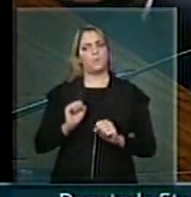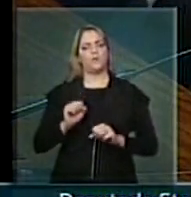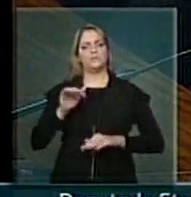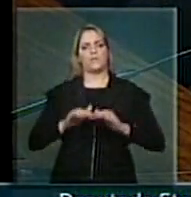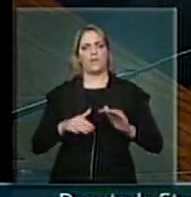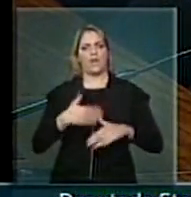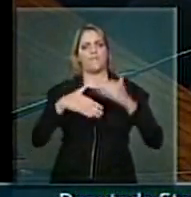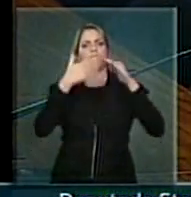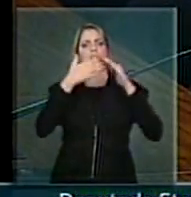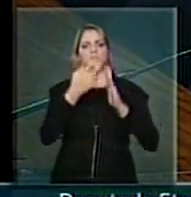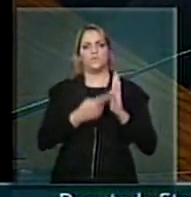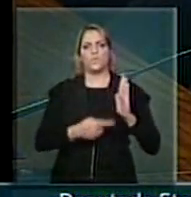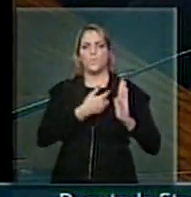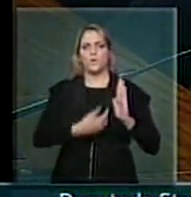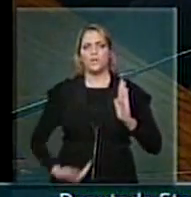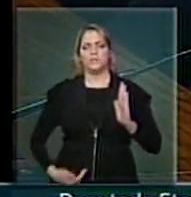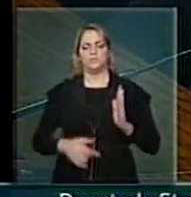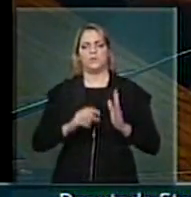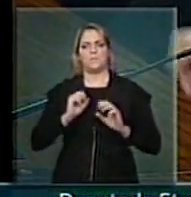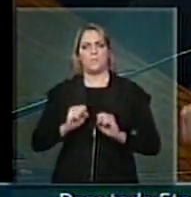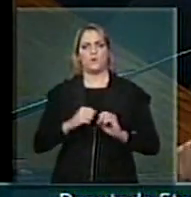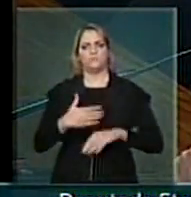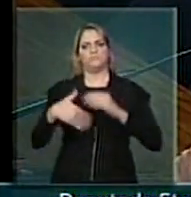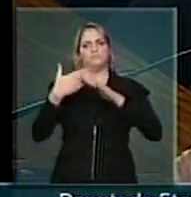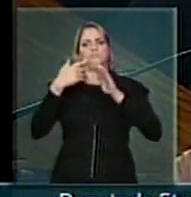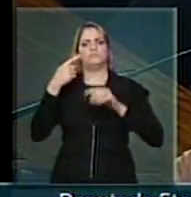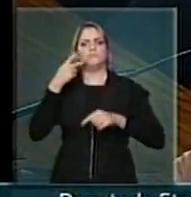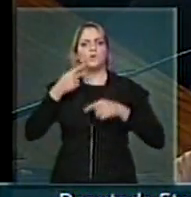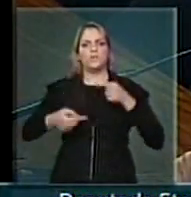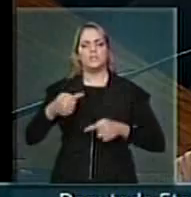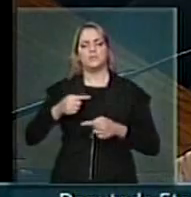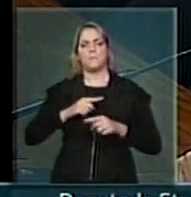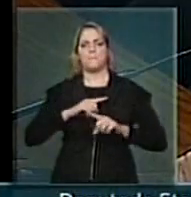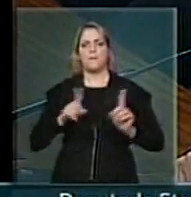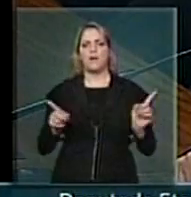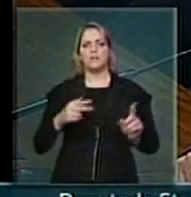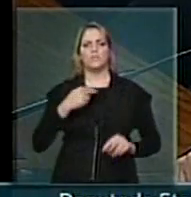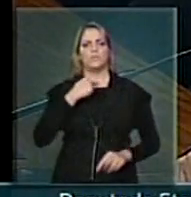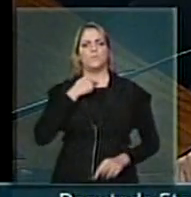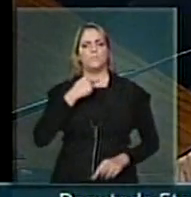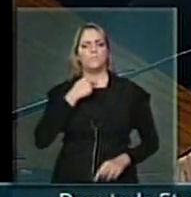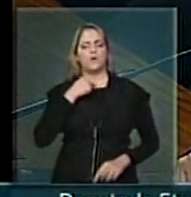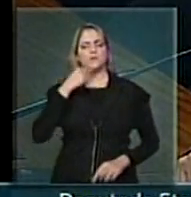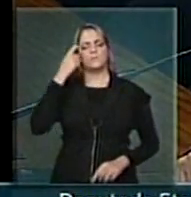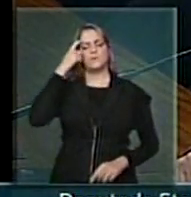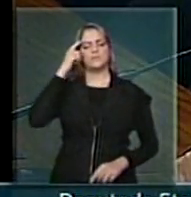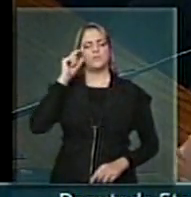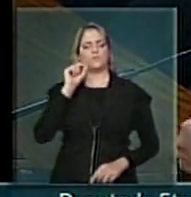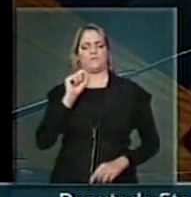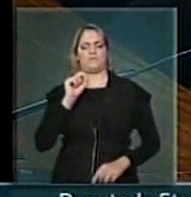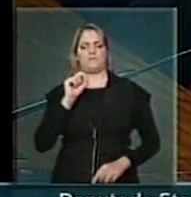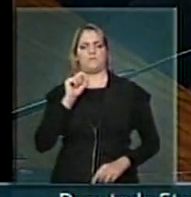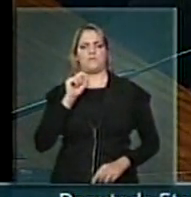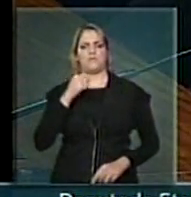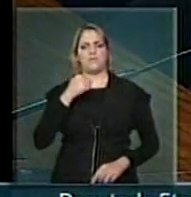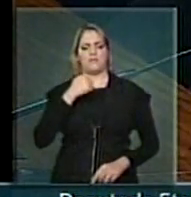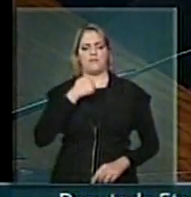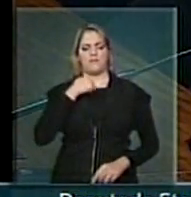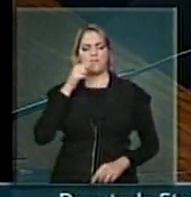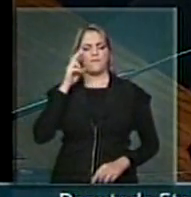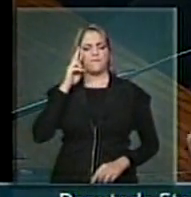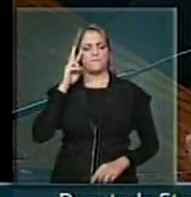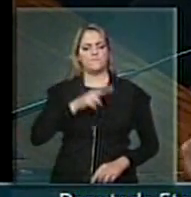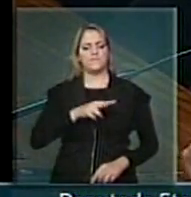política, pode significar avanços de uma série, mas não posso achar que isso, e que eu esteja